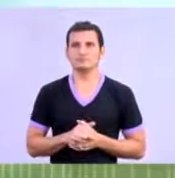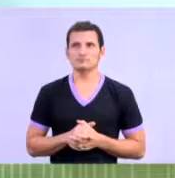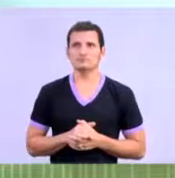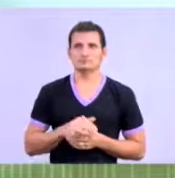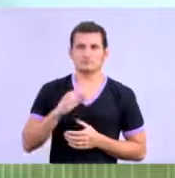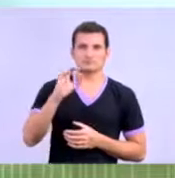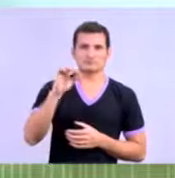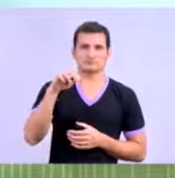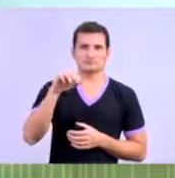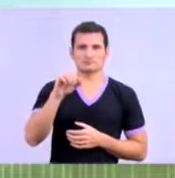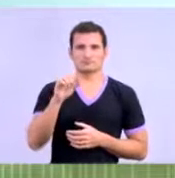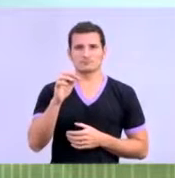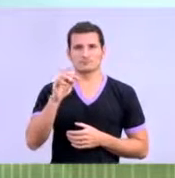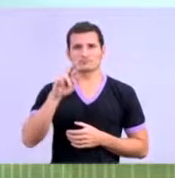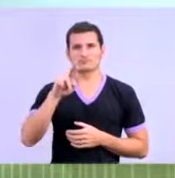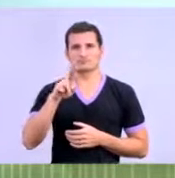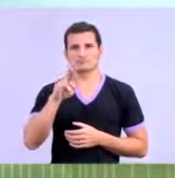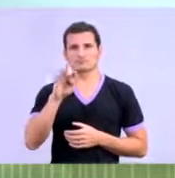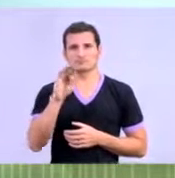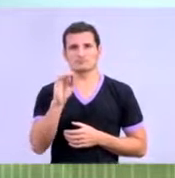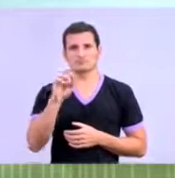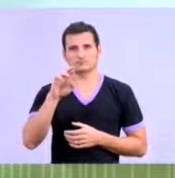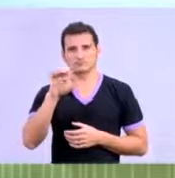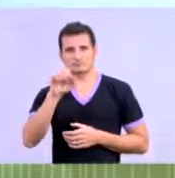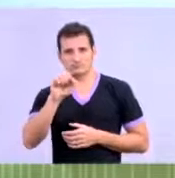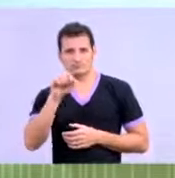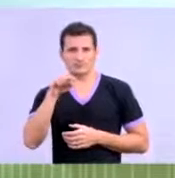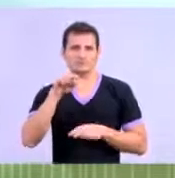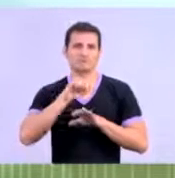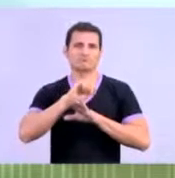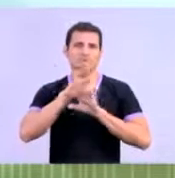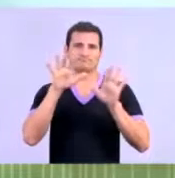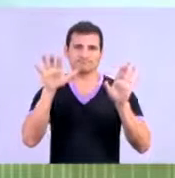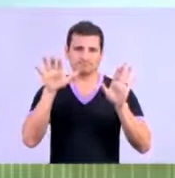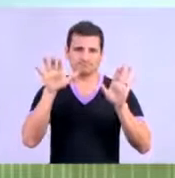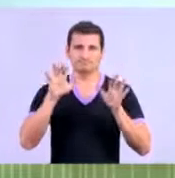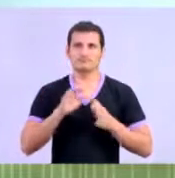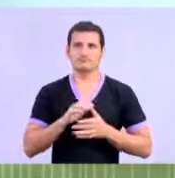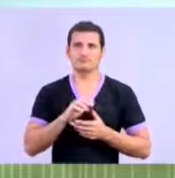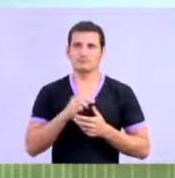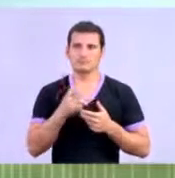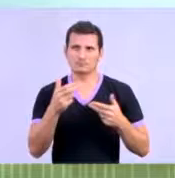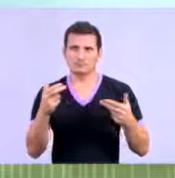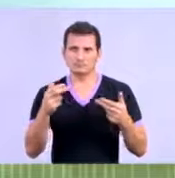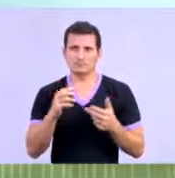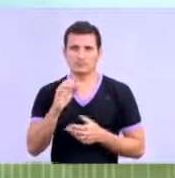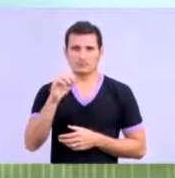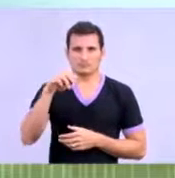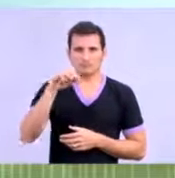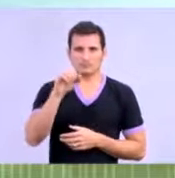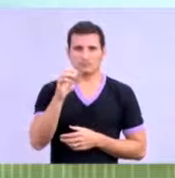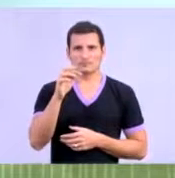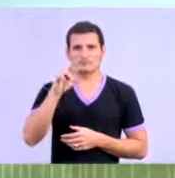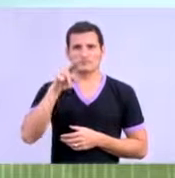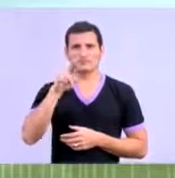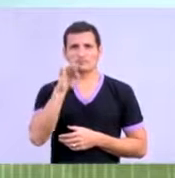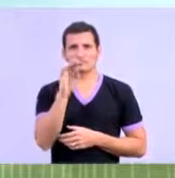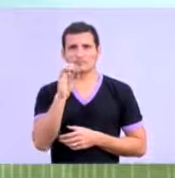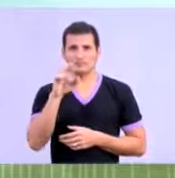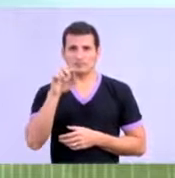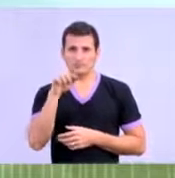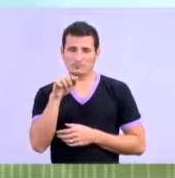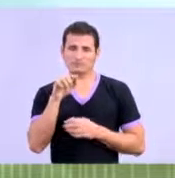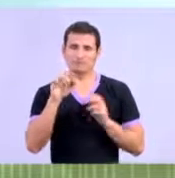o construtor. Ele vai esclarecer muitas coisas que a gente tem feito até agora. O construtor, gente, é um método, só que é um